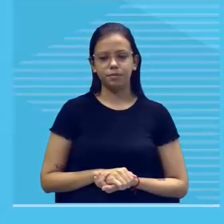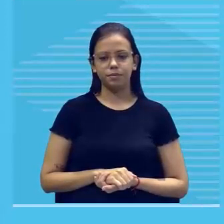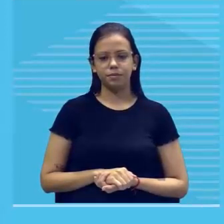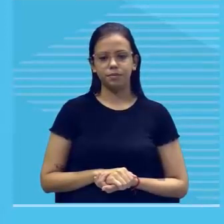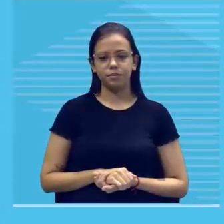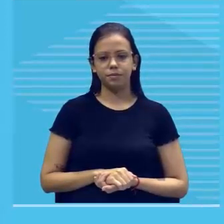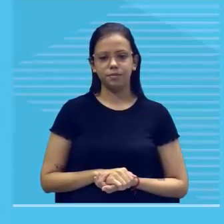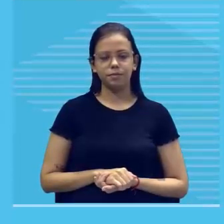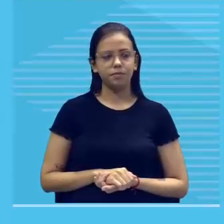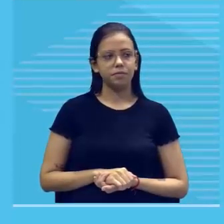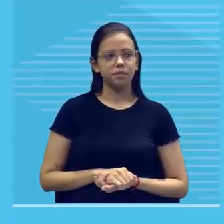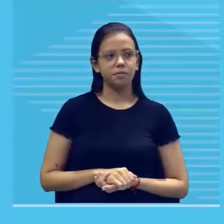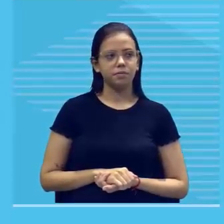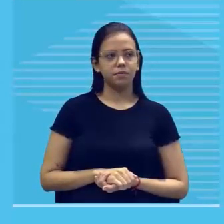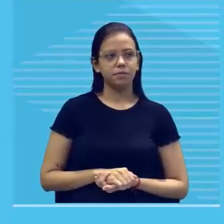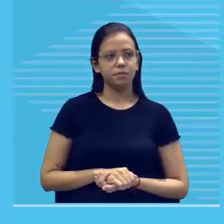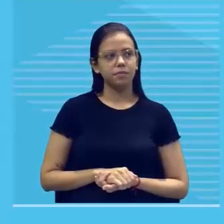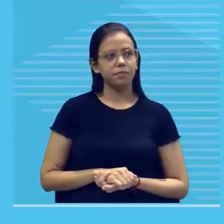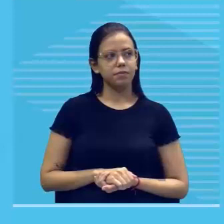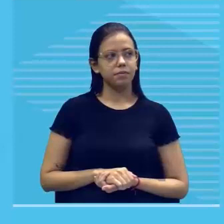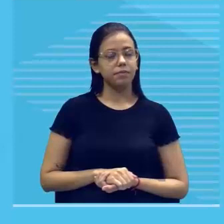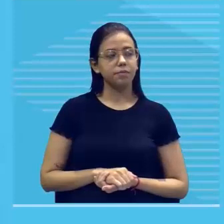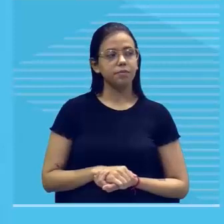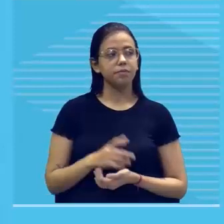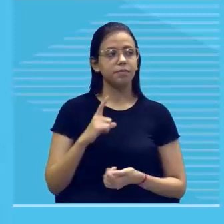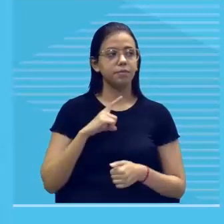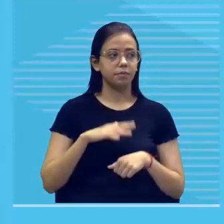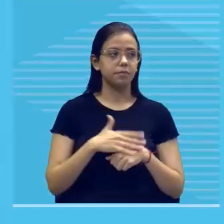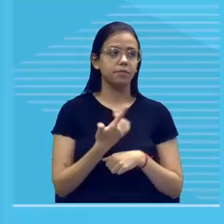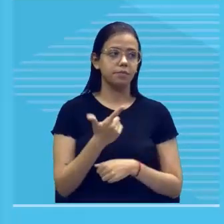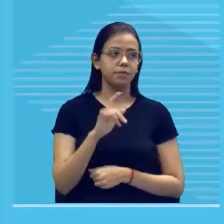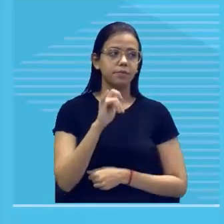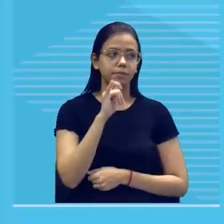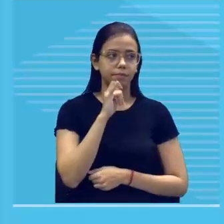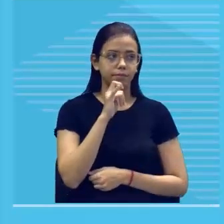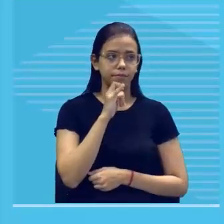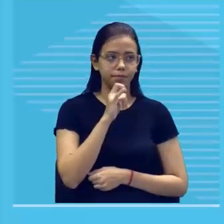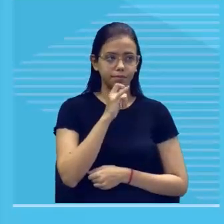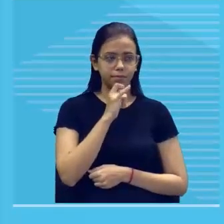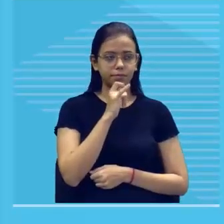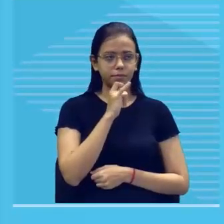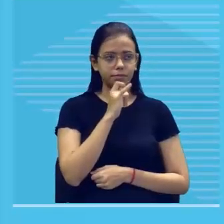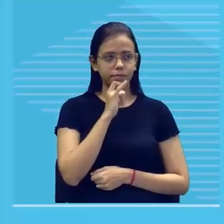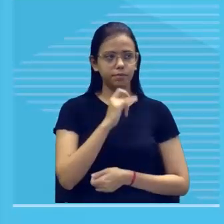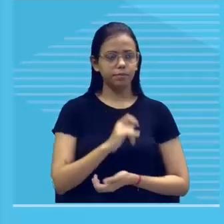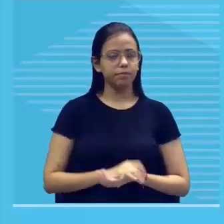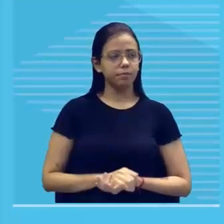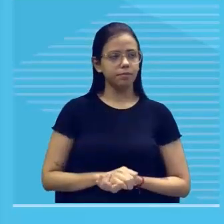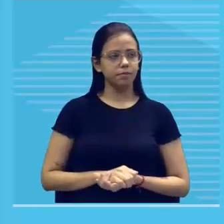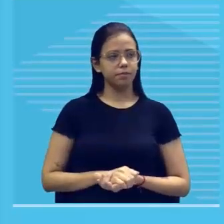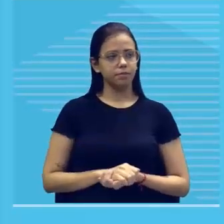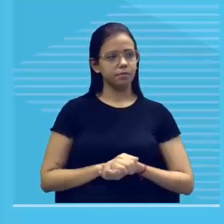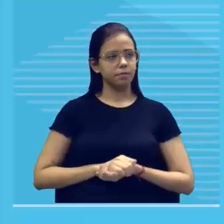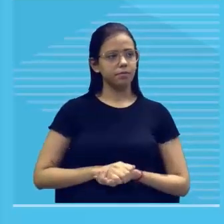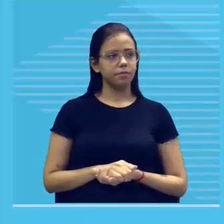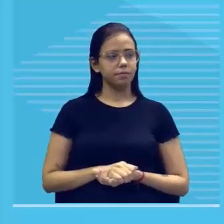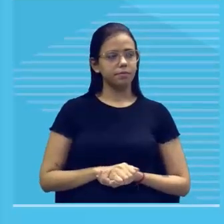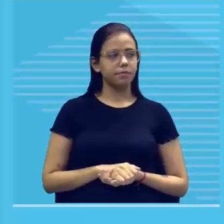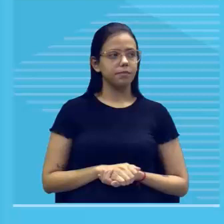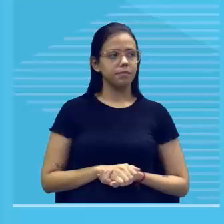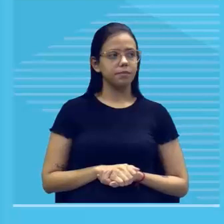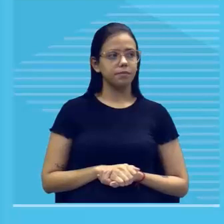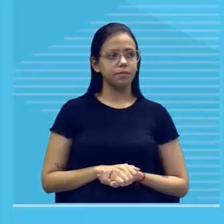laranja é tem mais outros exemplos aqui pessoal para gente trabalhar um pouquinho